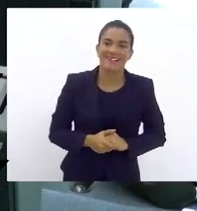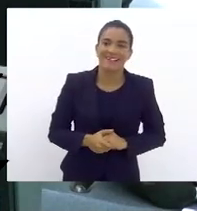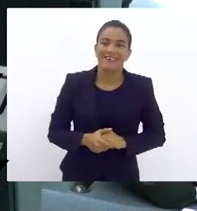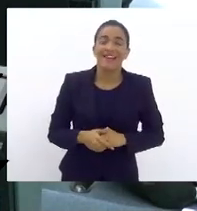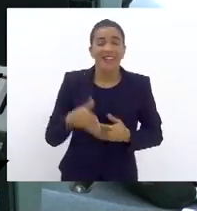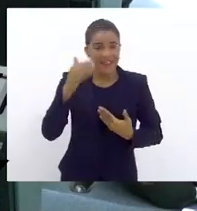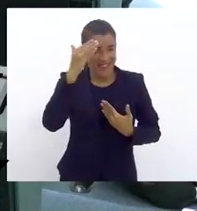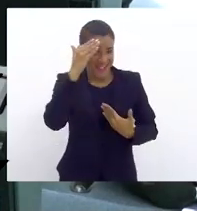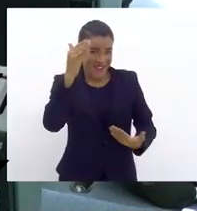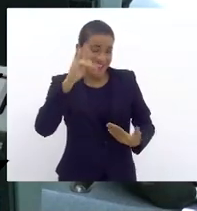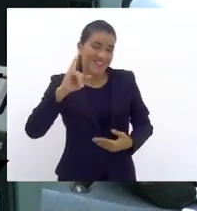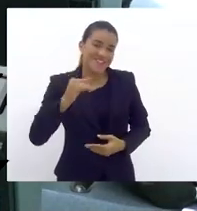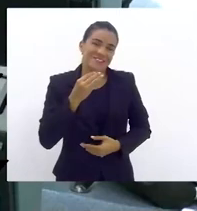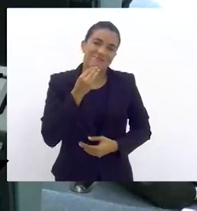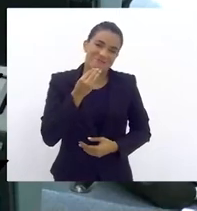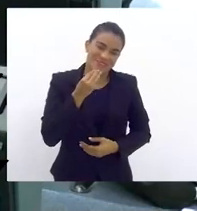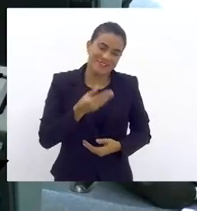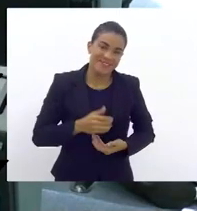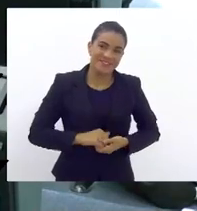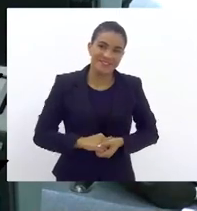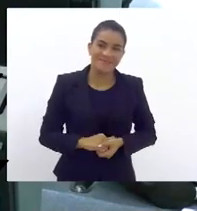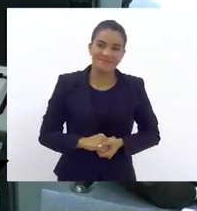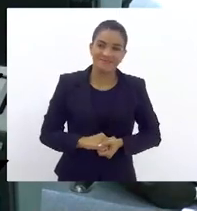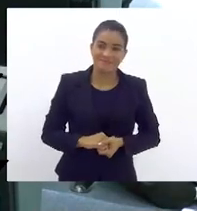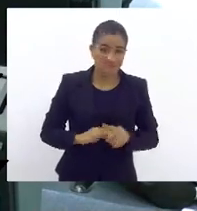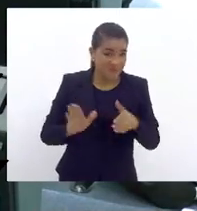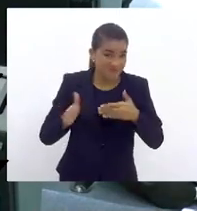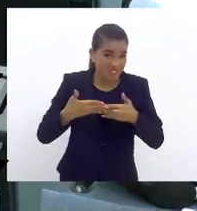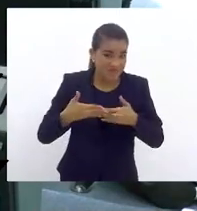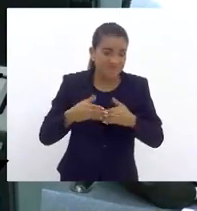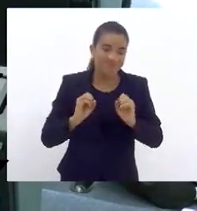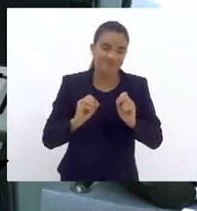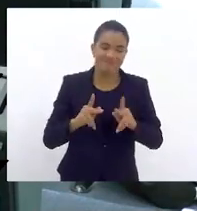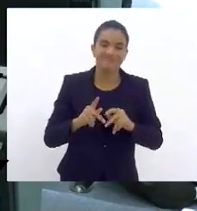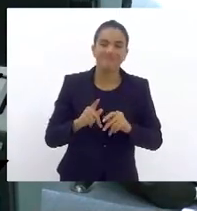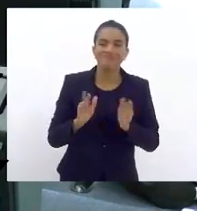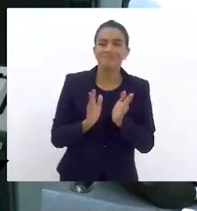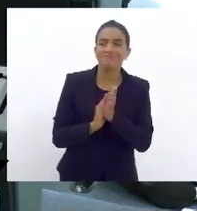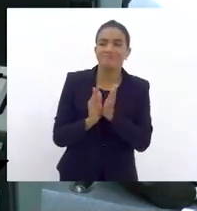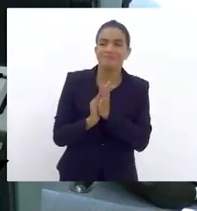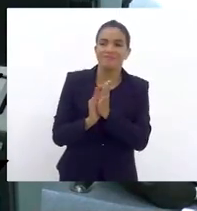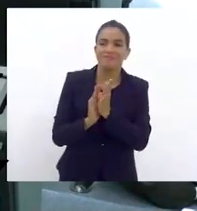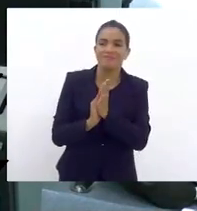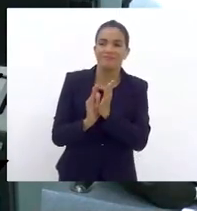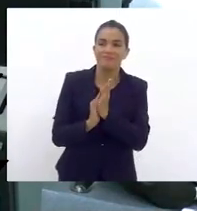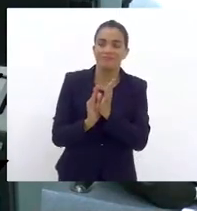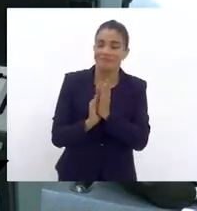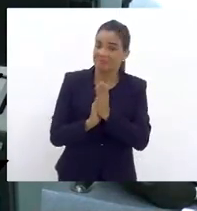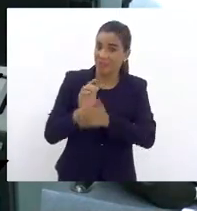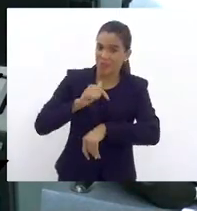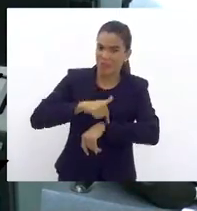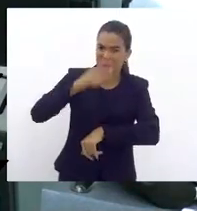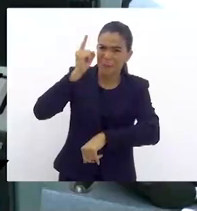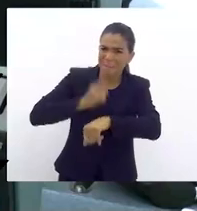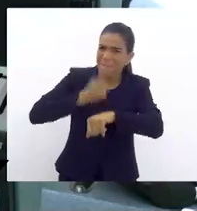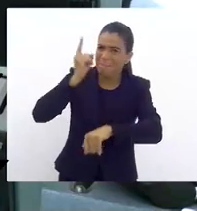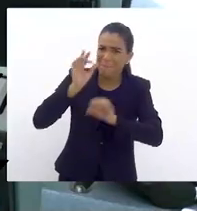essa oportunidade fechou Obrigado dentro do tempo